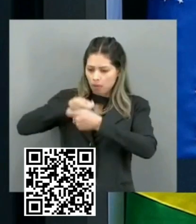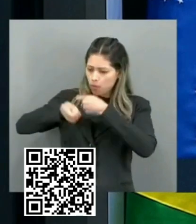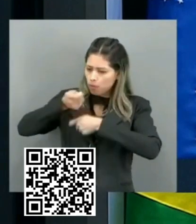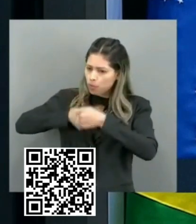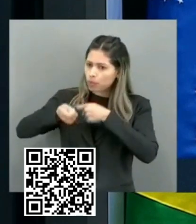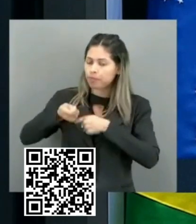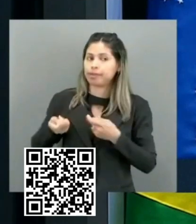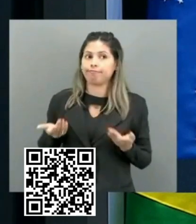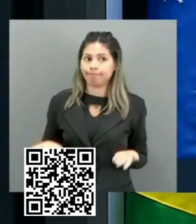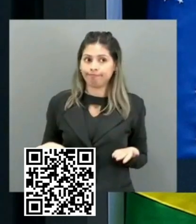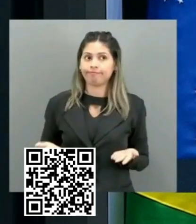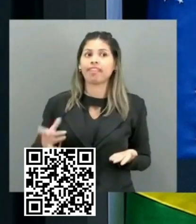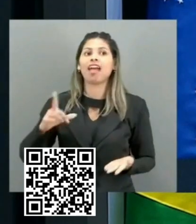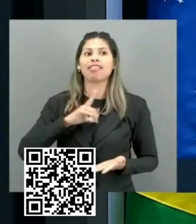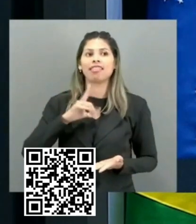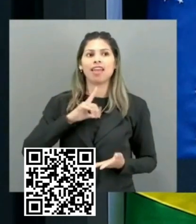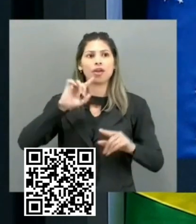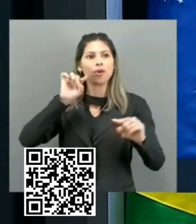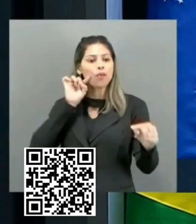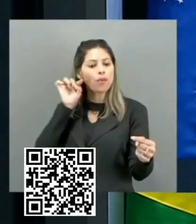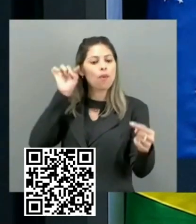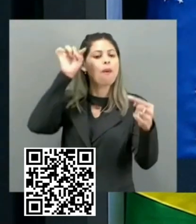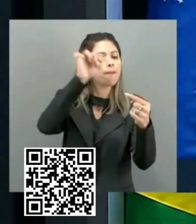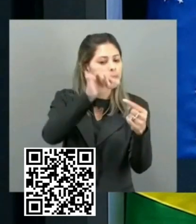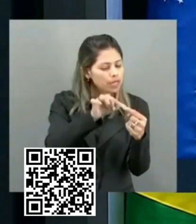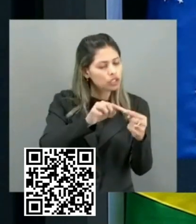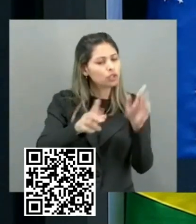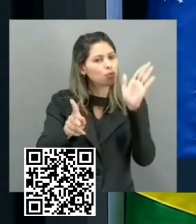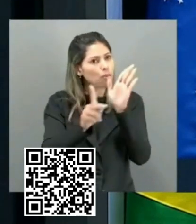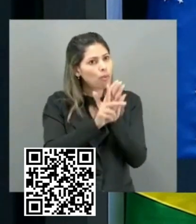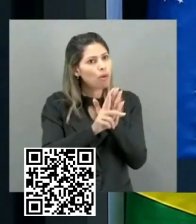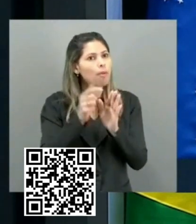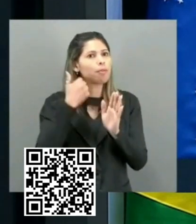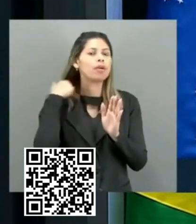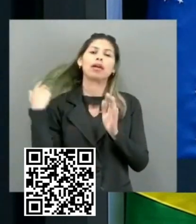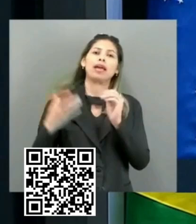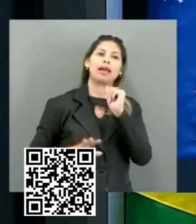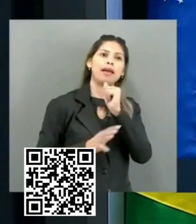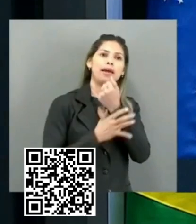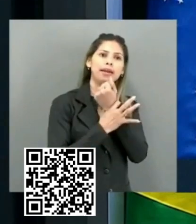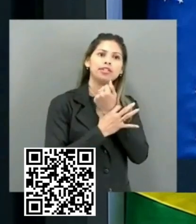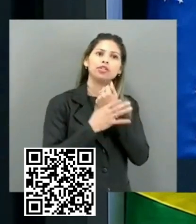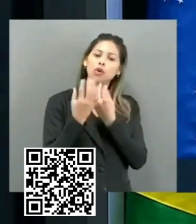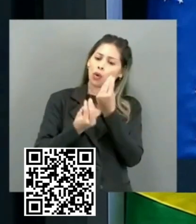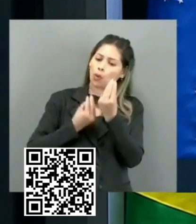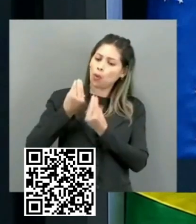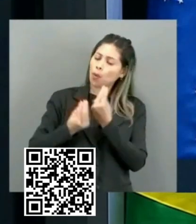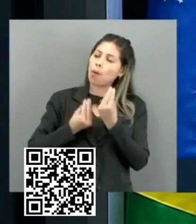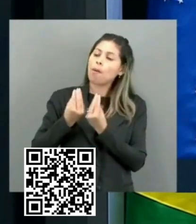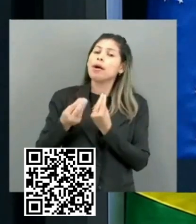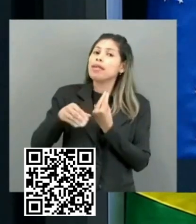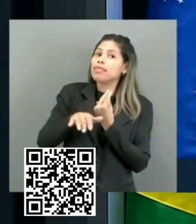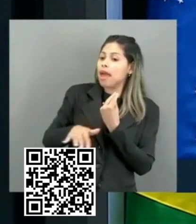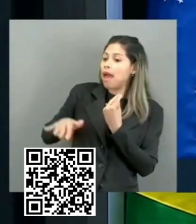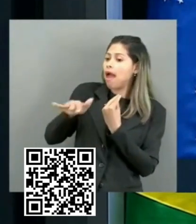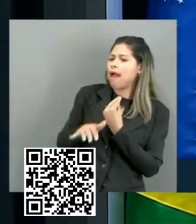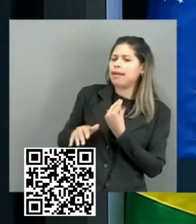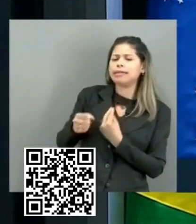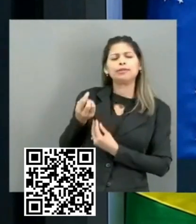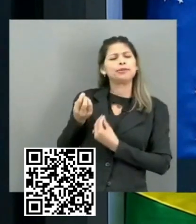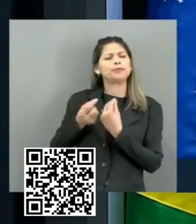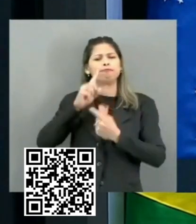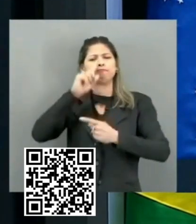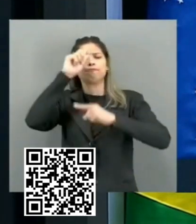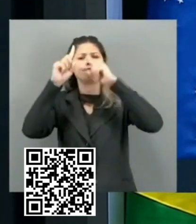Isso tem o objetivo de garantir que prevaleça o saudável embate no campo das